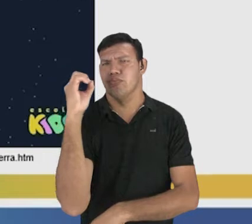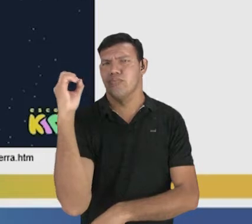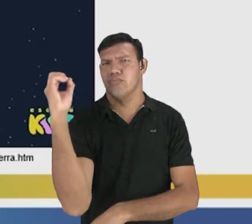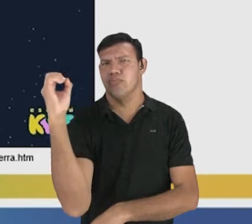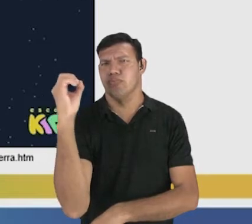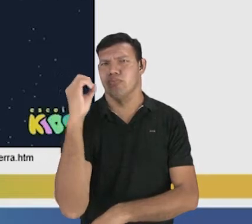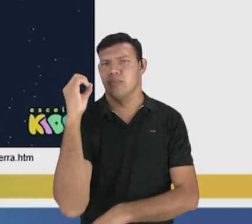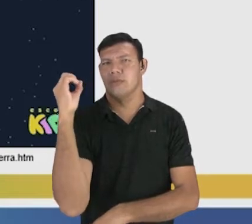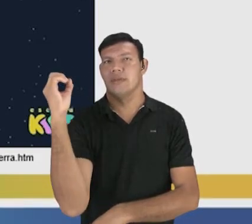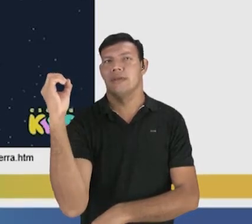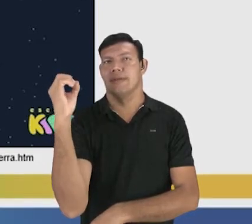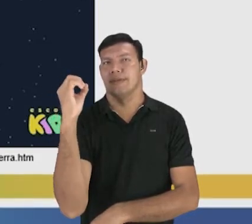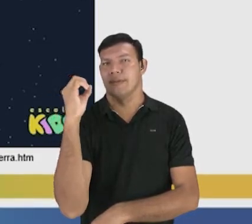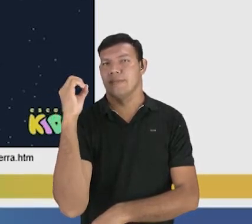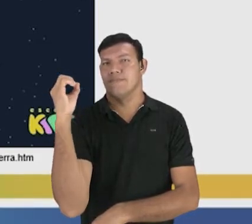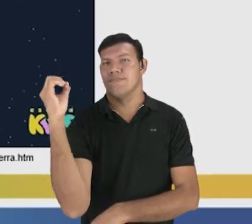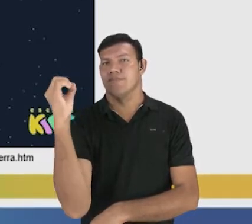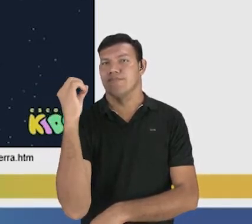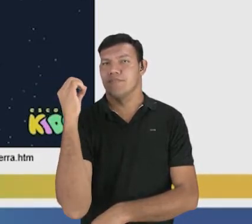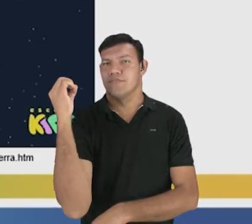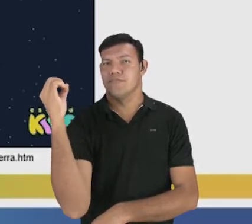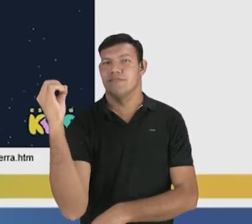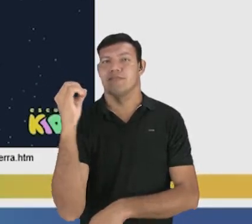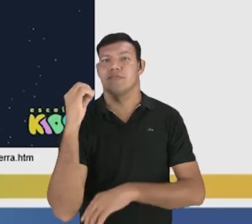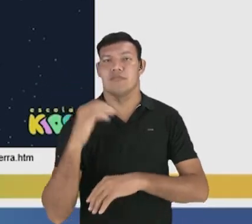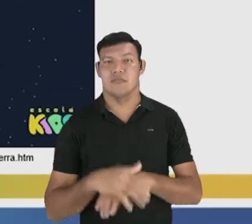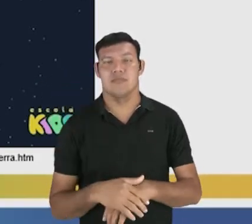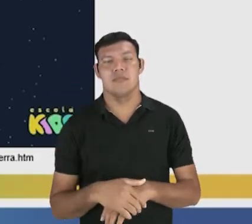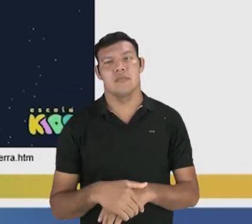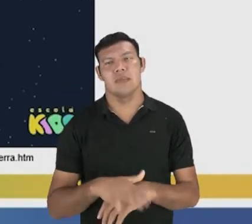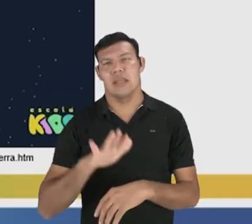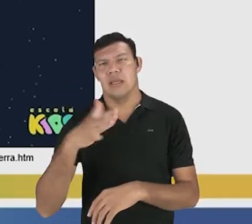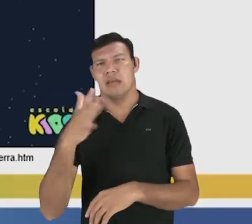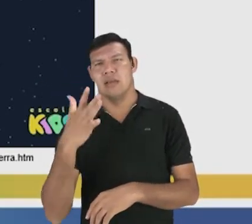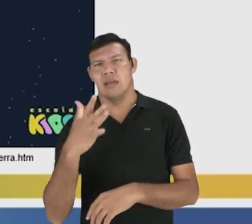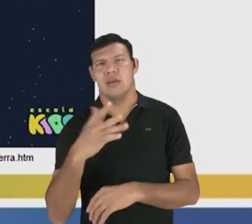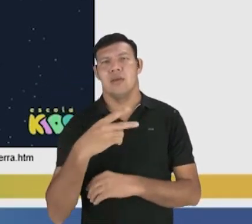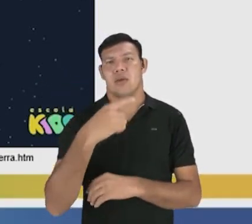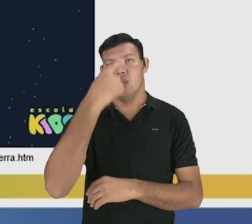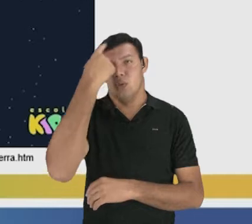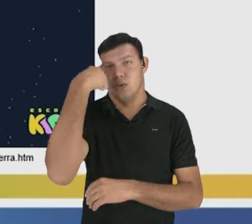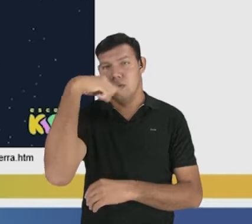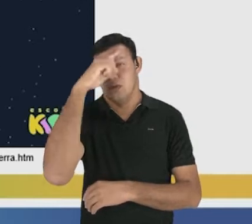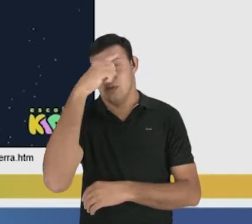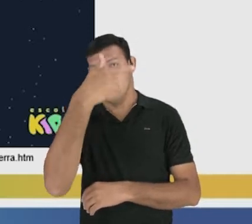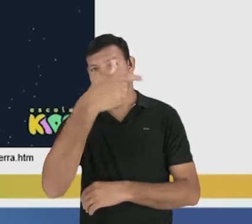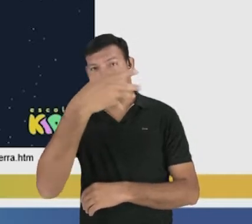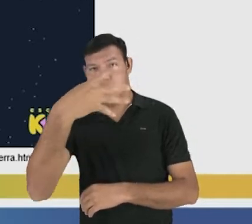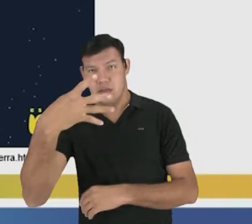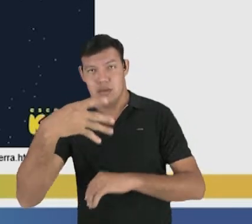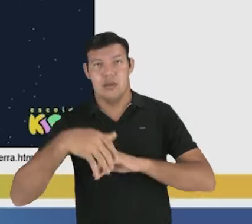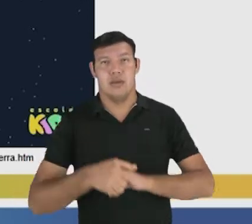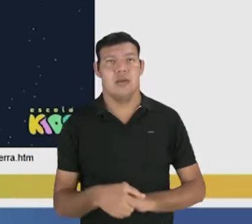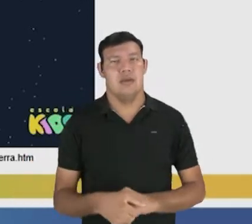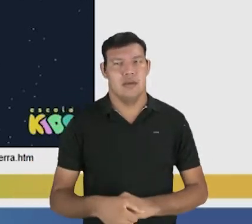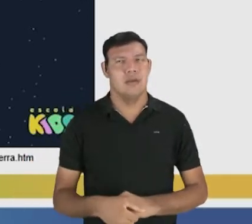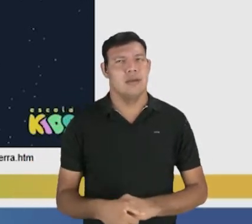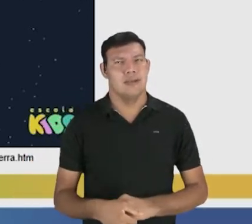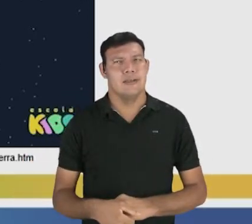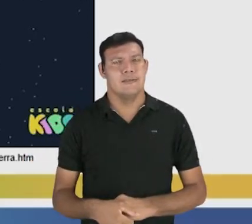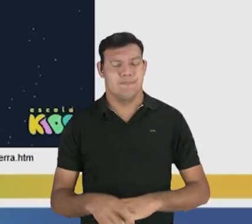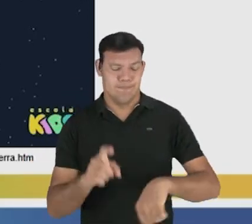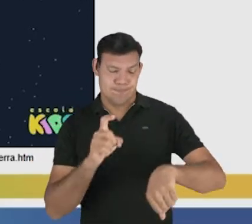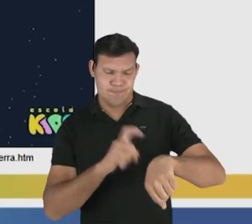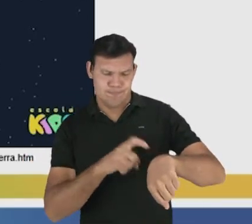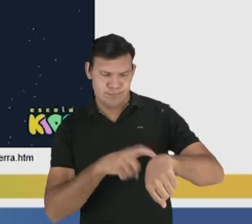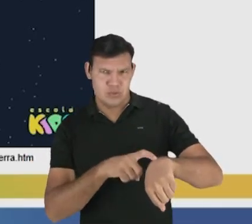seu próprio eixo. E é um movimento que ele dura aproximadamente 24 horas. Só que se a gente fosse